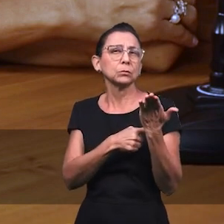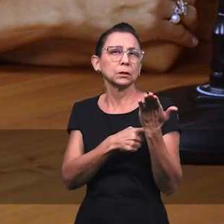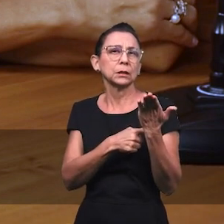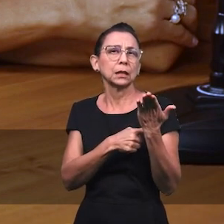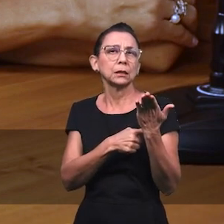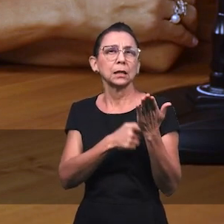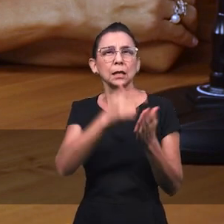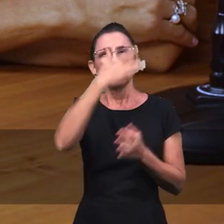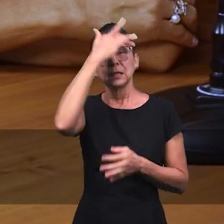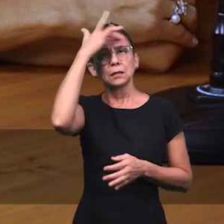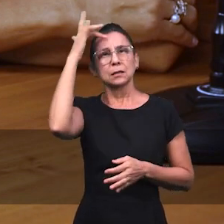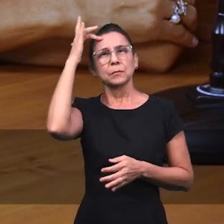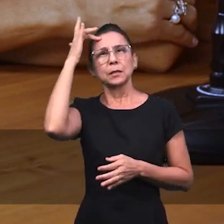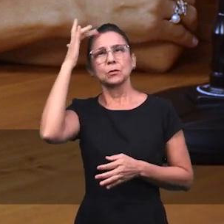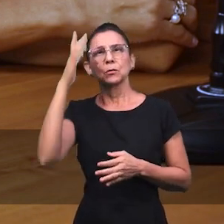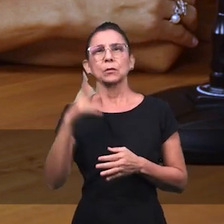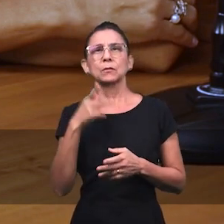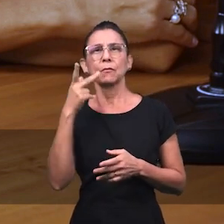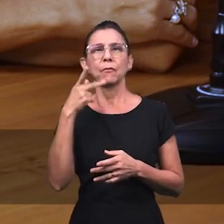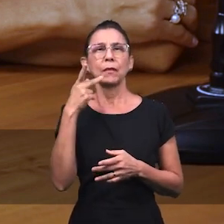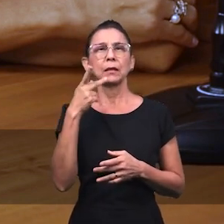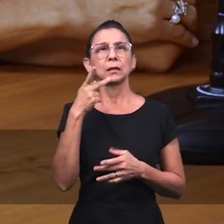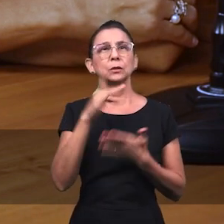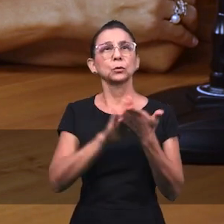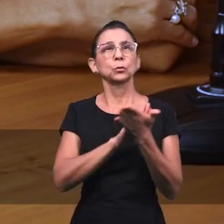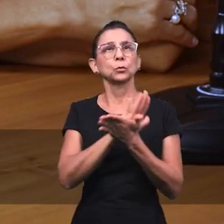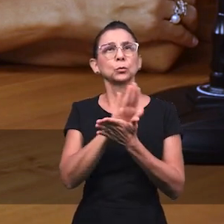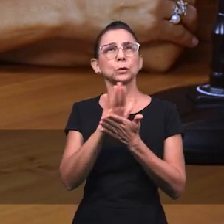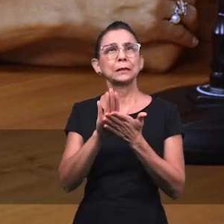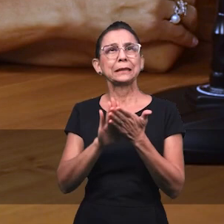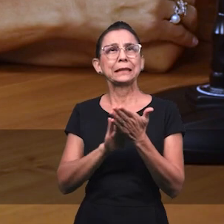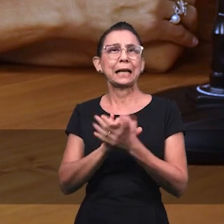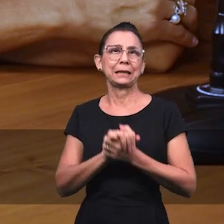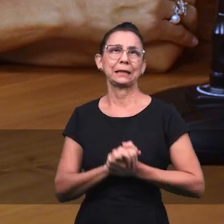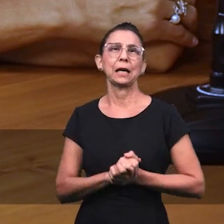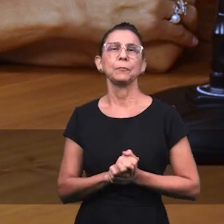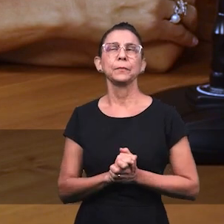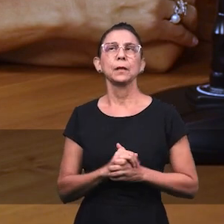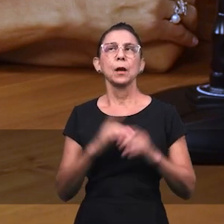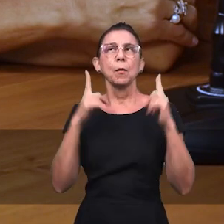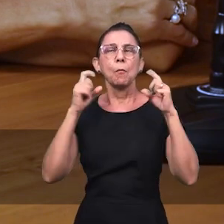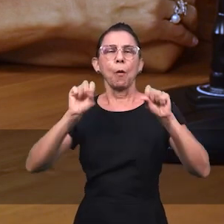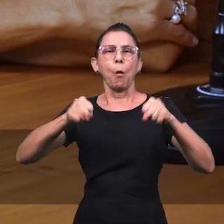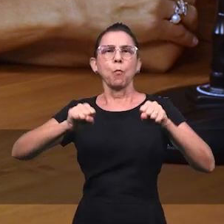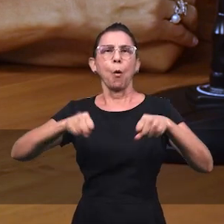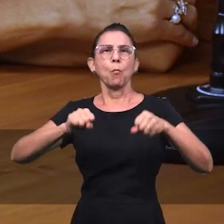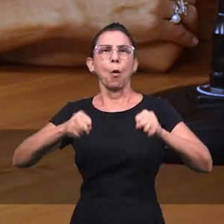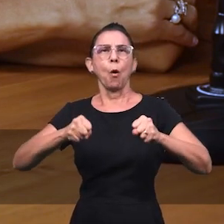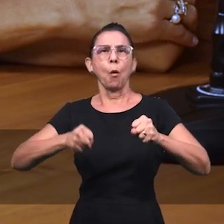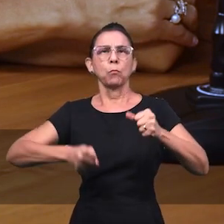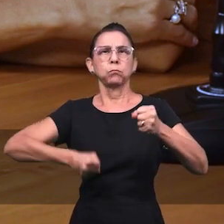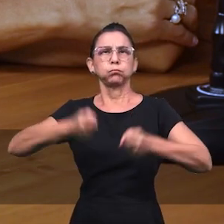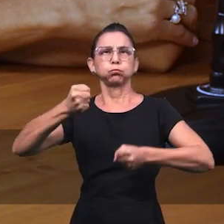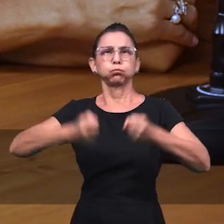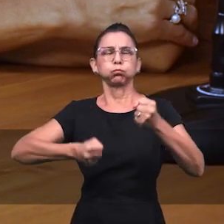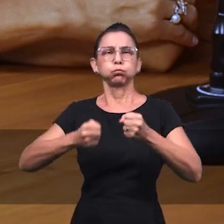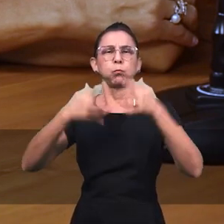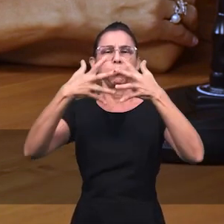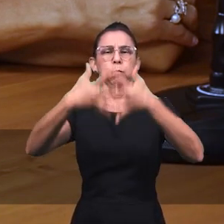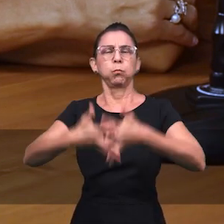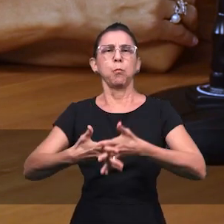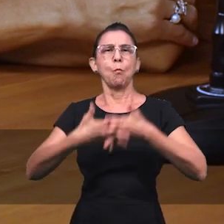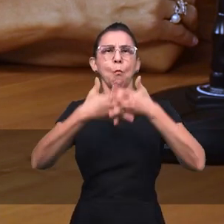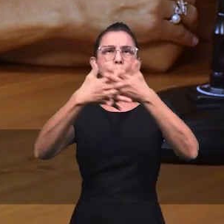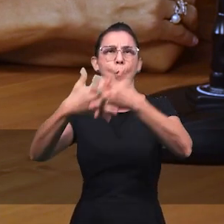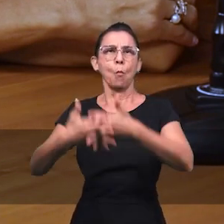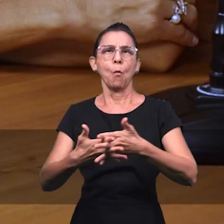E pessoas falando nada. Barulho de moto, carros velhos,